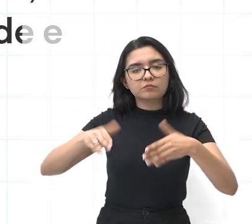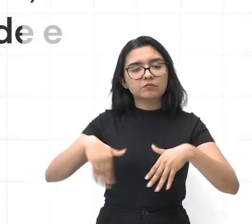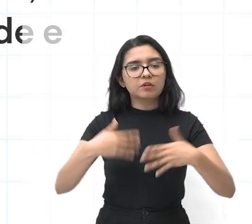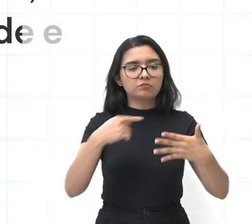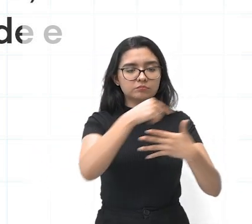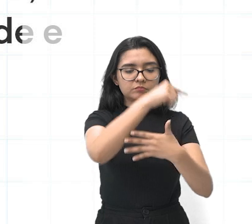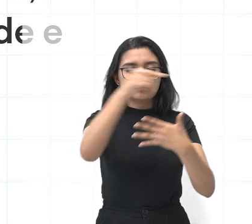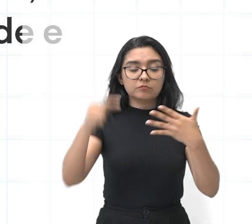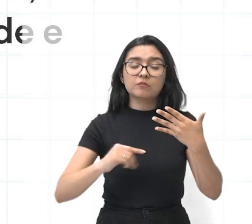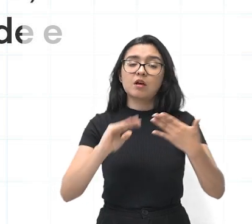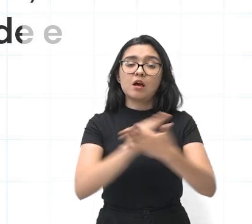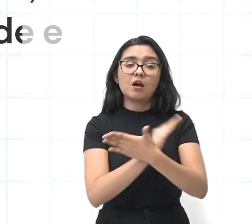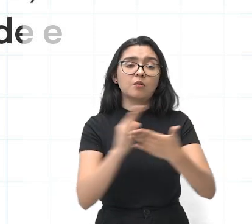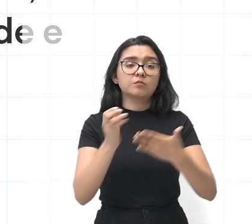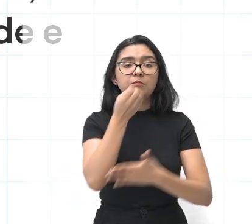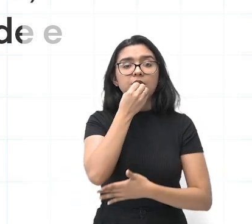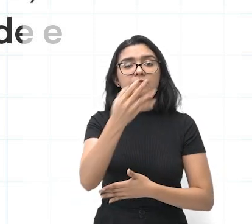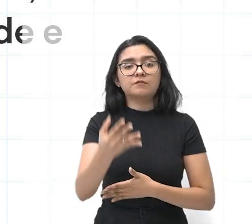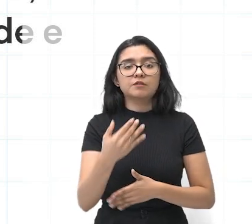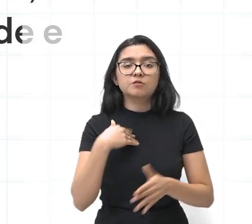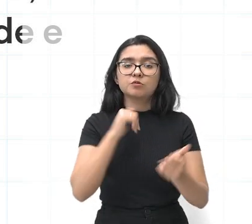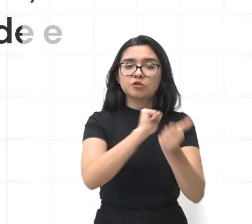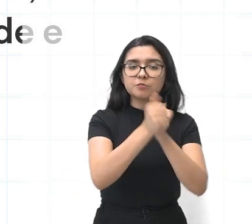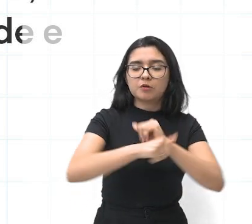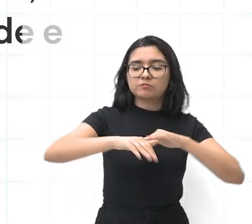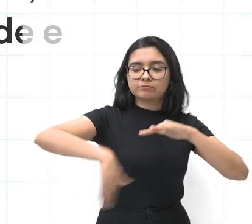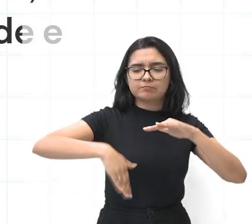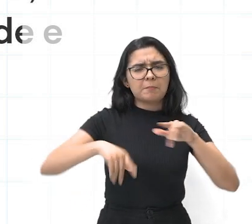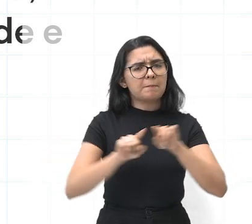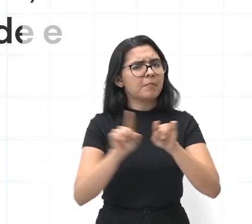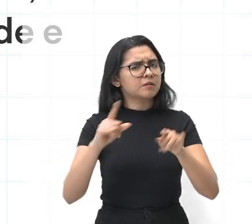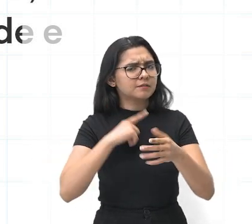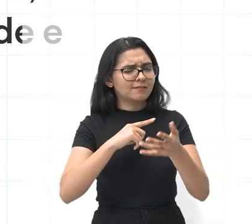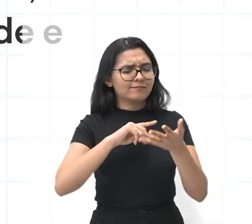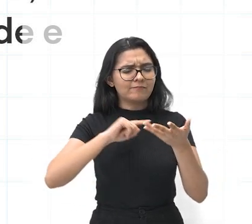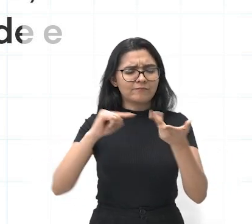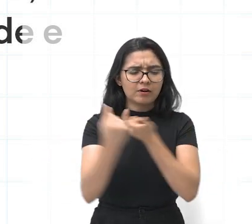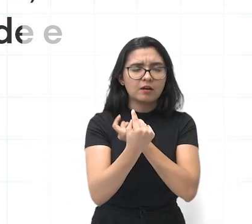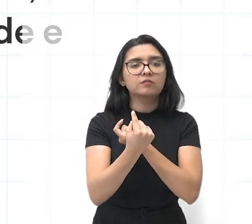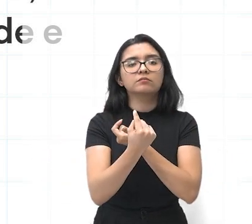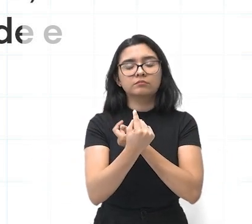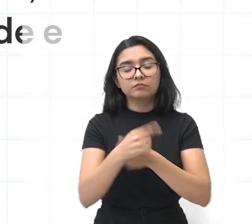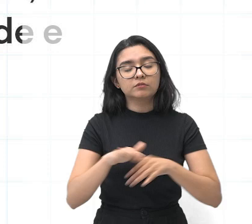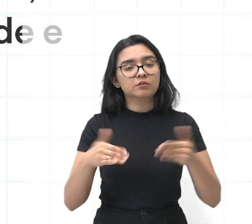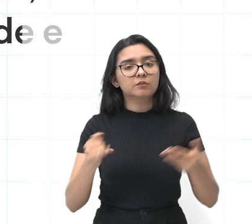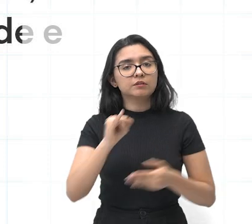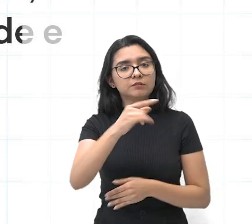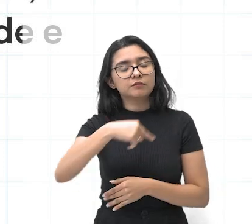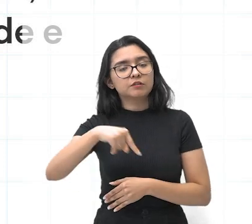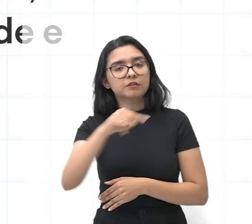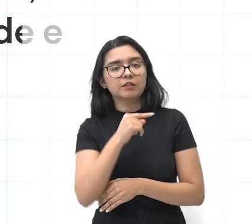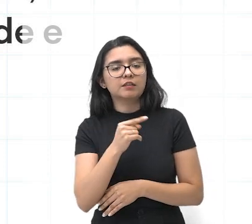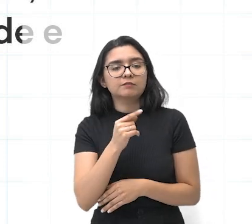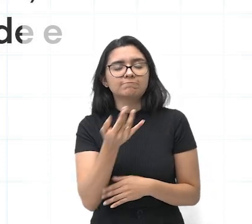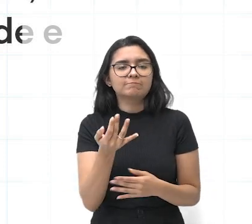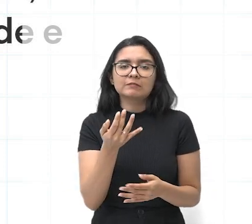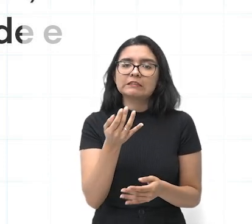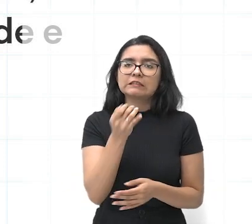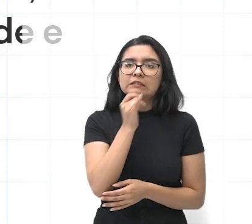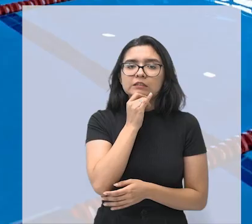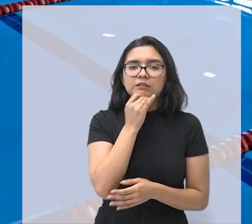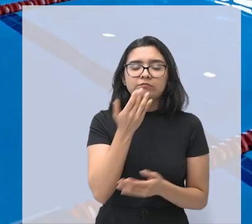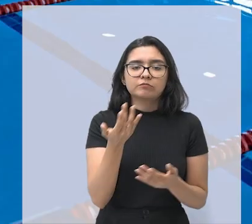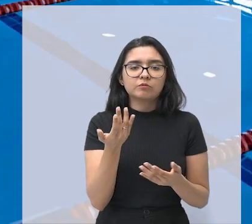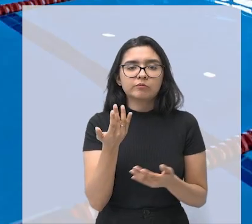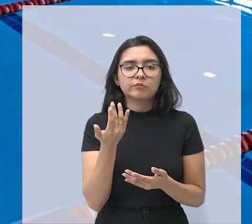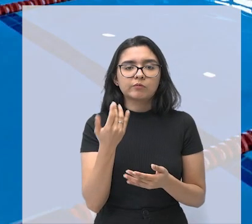esses são apenas alguns dos benefícios. Existem inúmeros. Então, se você ainda não encontrou